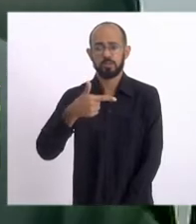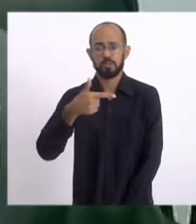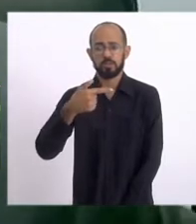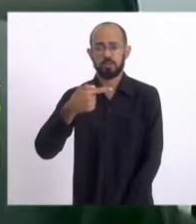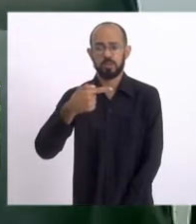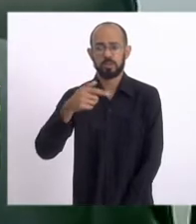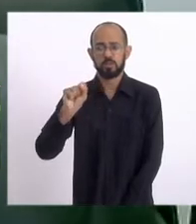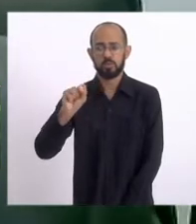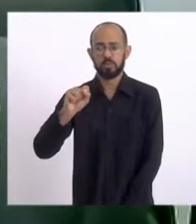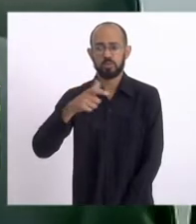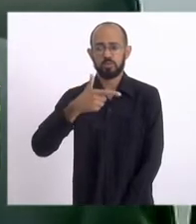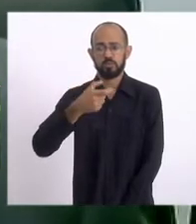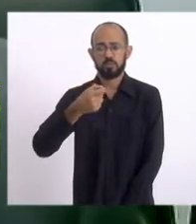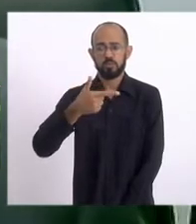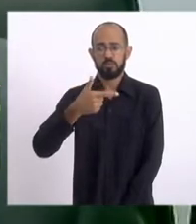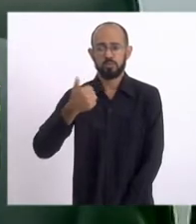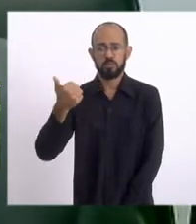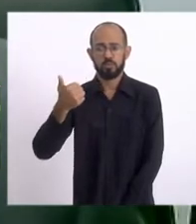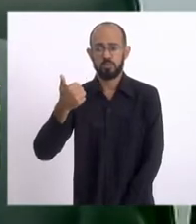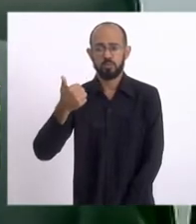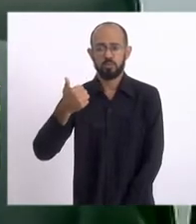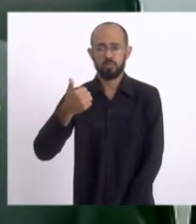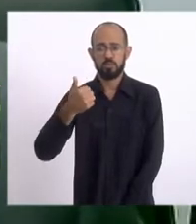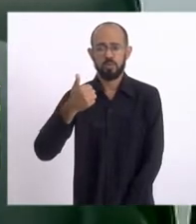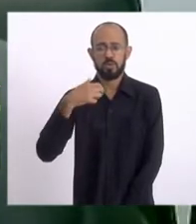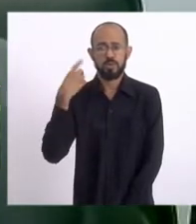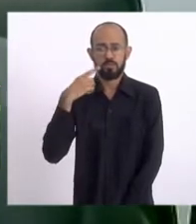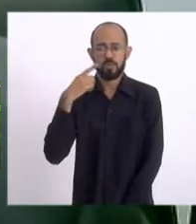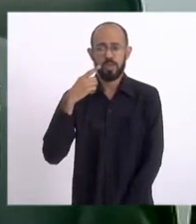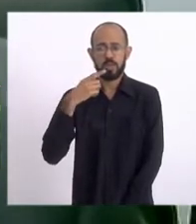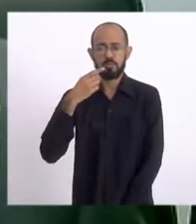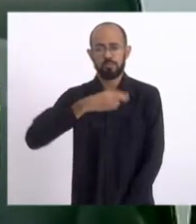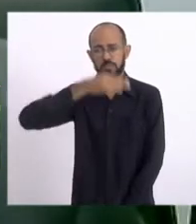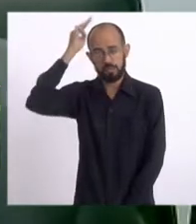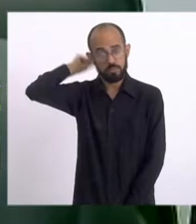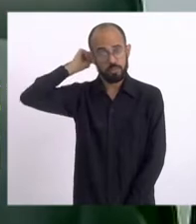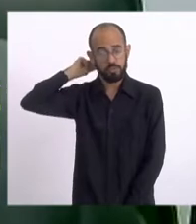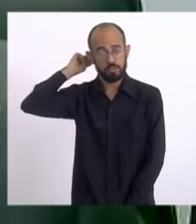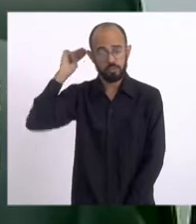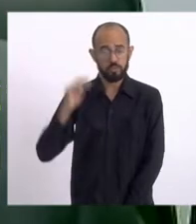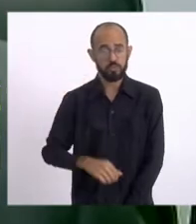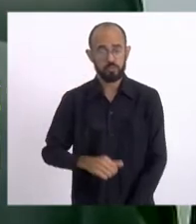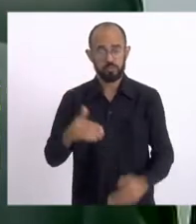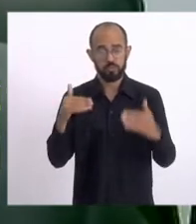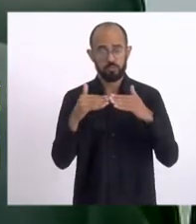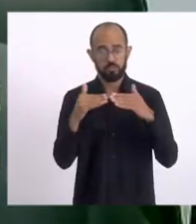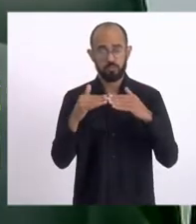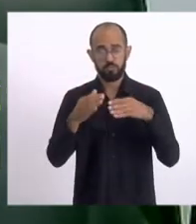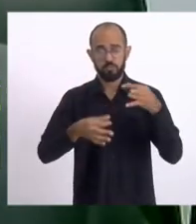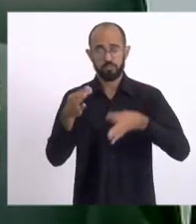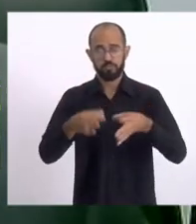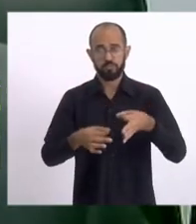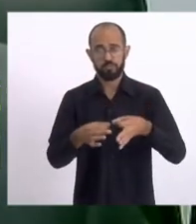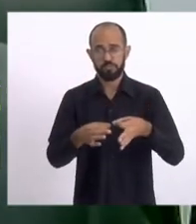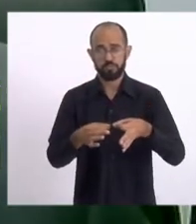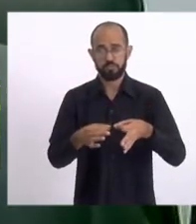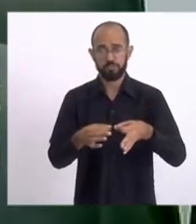5278 de 2021. Autoria do deputado Márcio Pacheco. Parecer pela juridicidade.